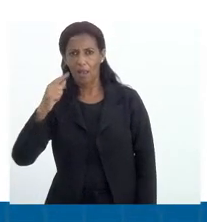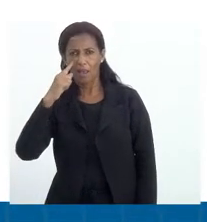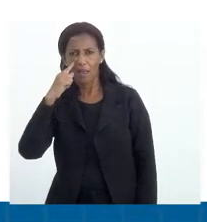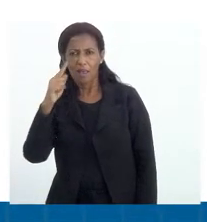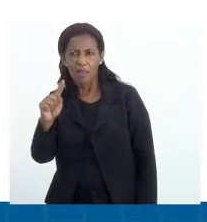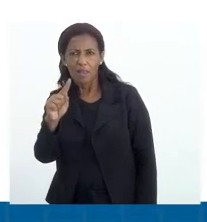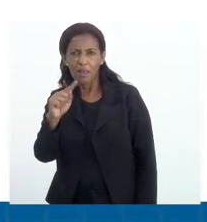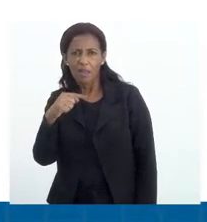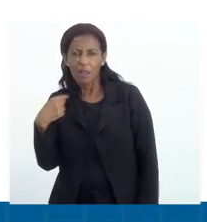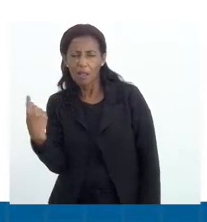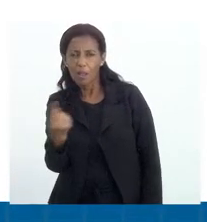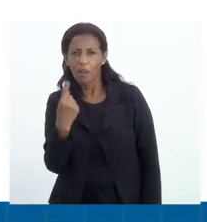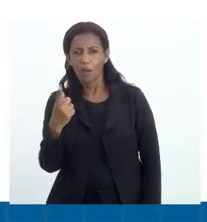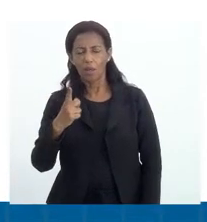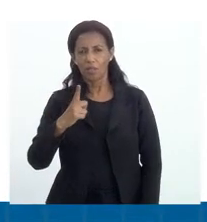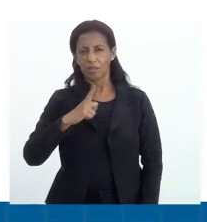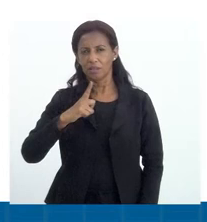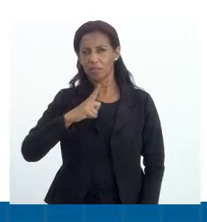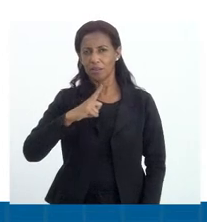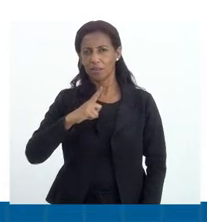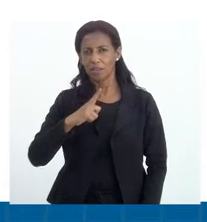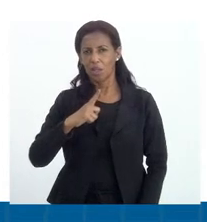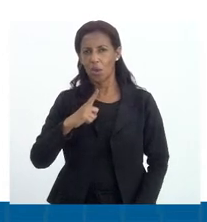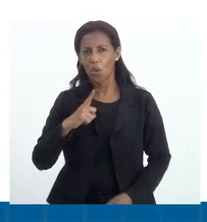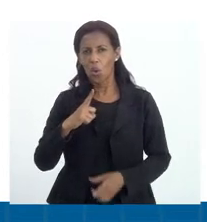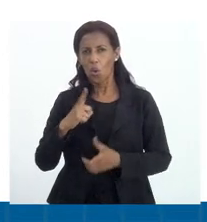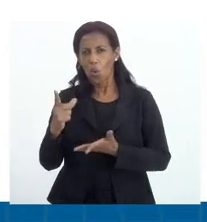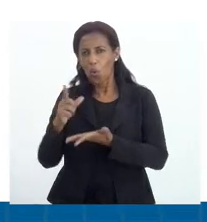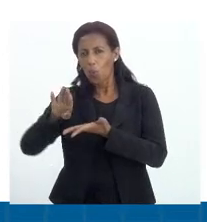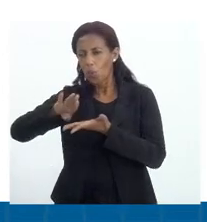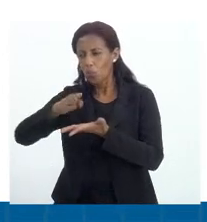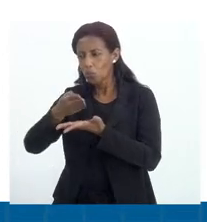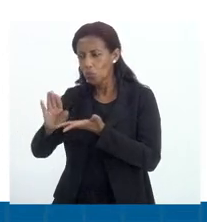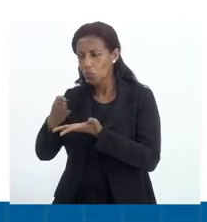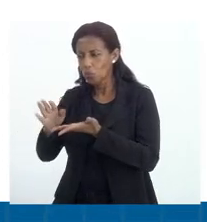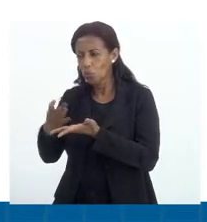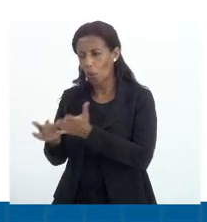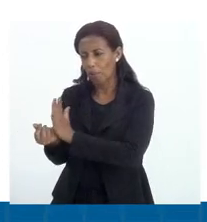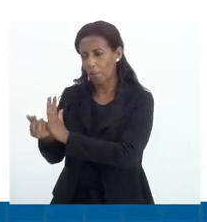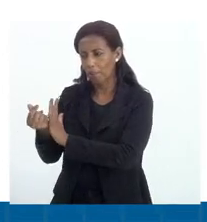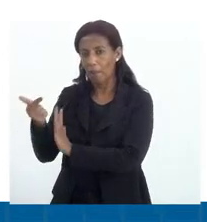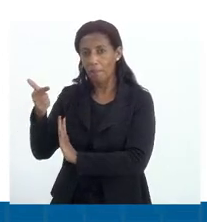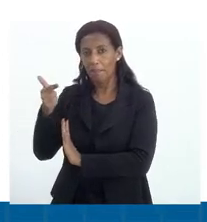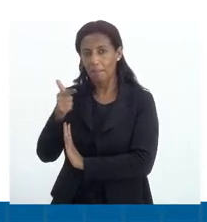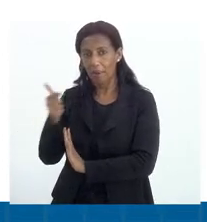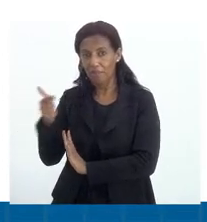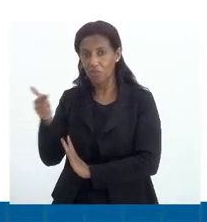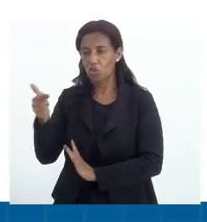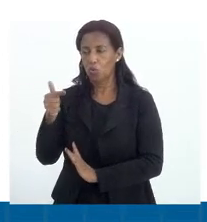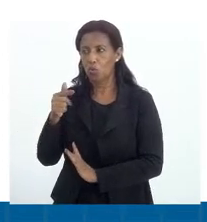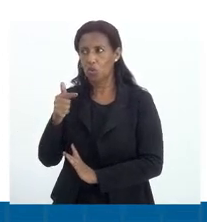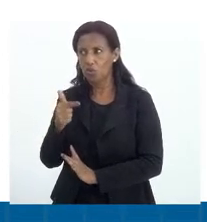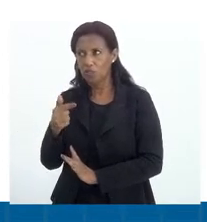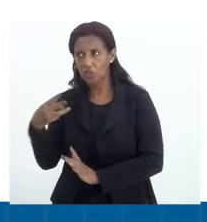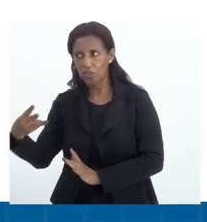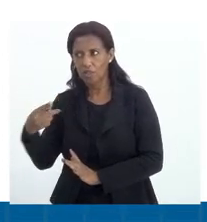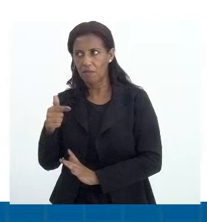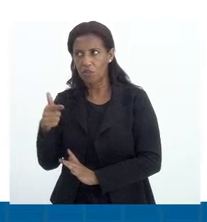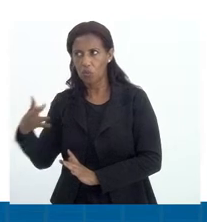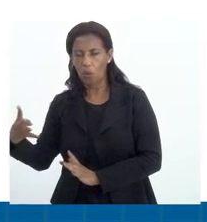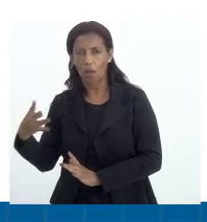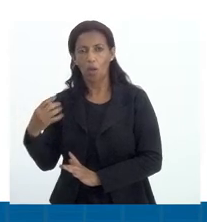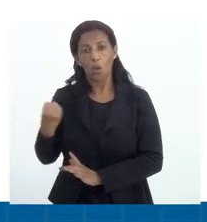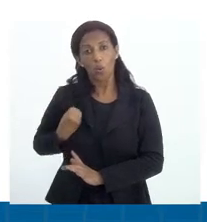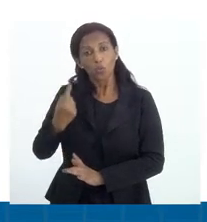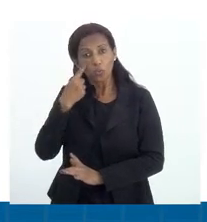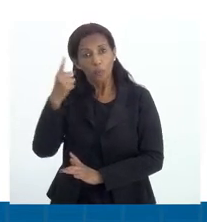verificamos que nós teríamos como disponibilidade orçamentária para 22, 23 e 24 os números